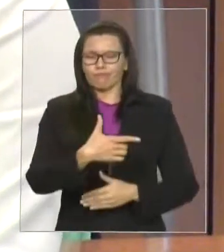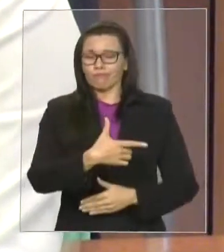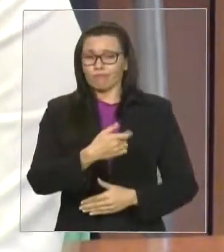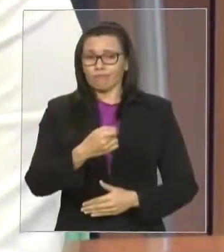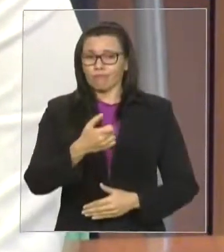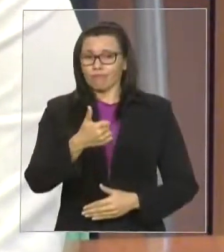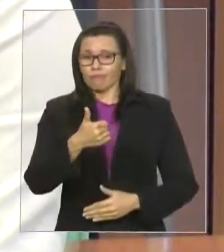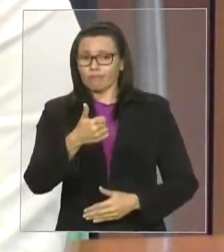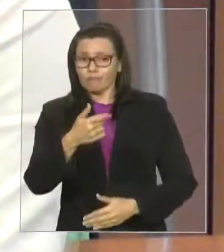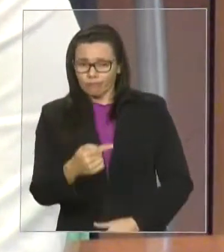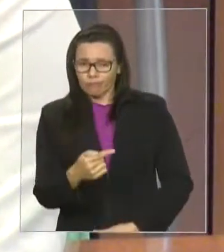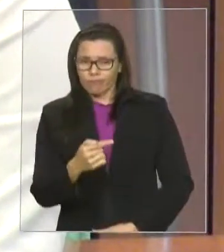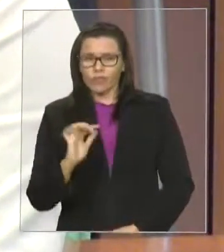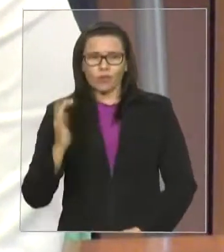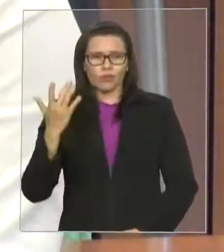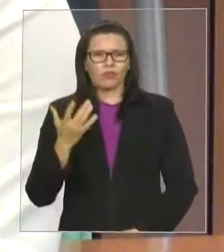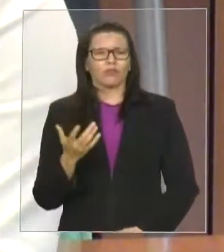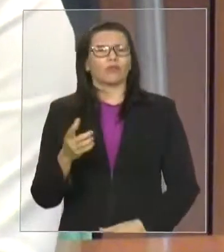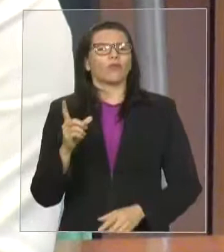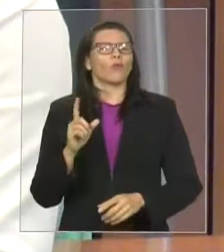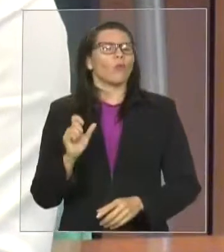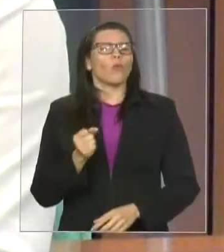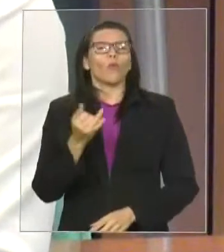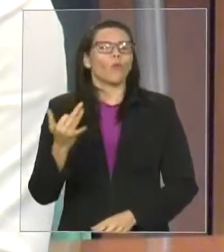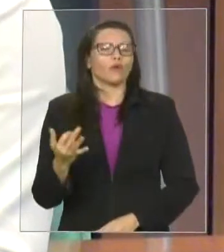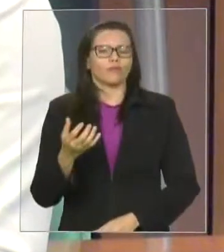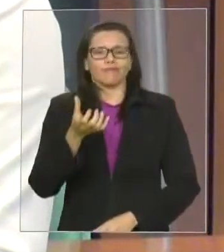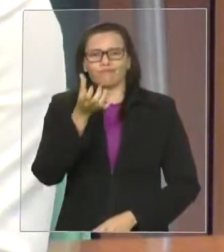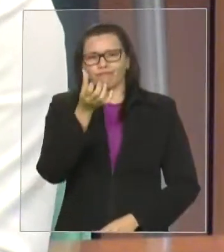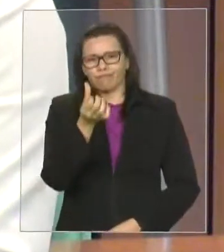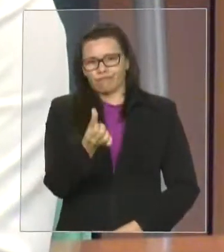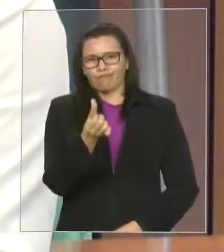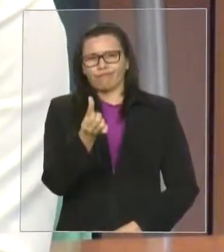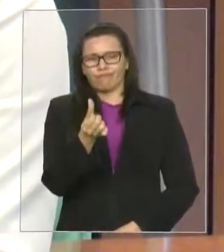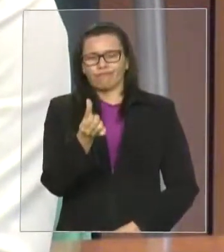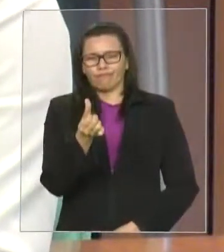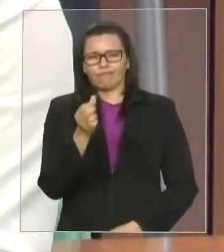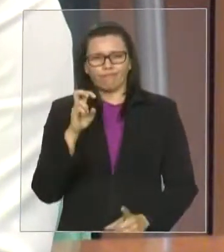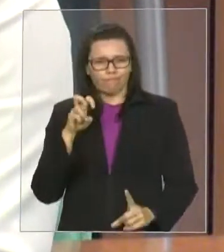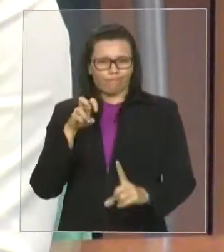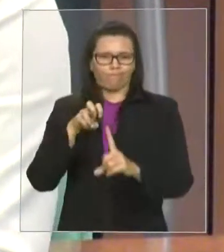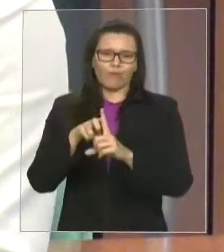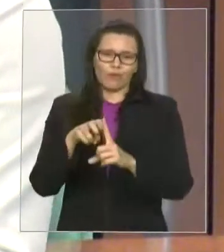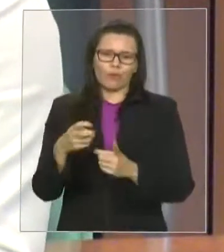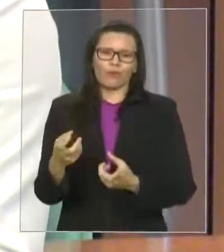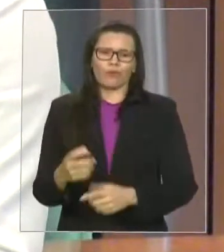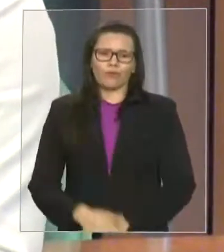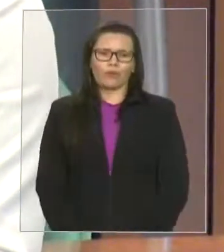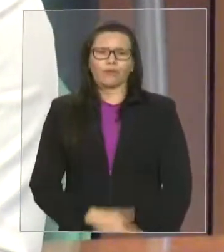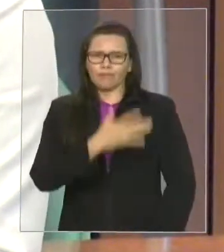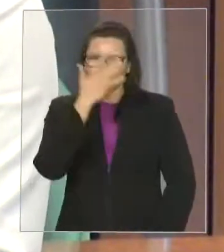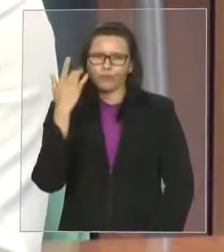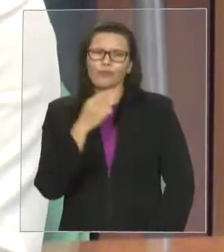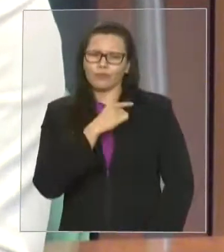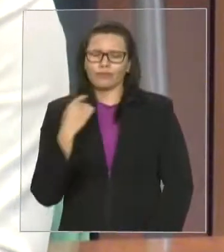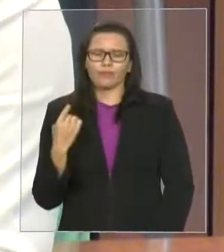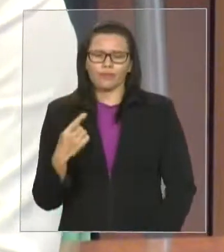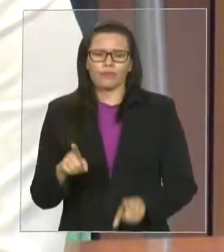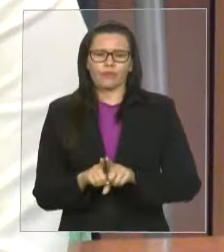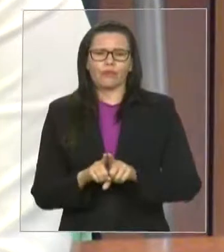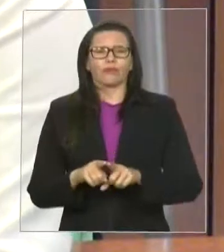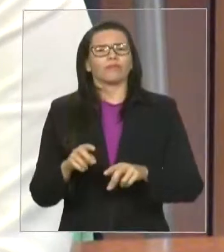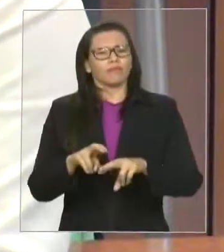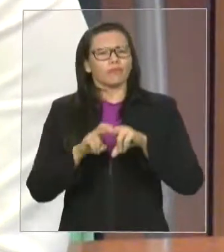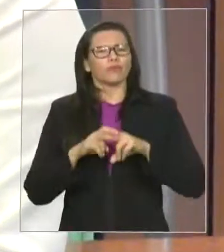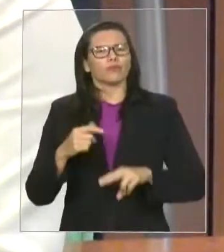essa tribuna solicitar ao governador essa intervenção urgente mesmo.